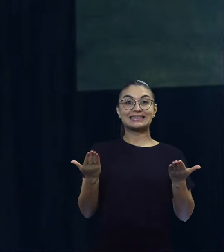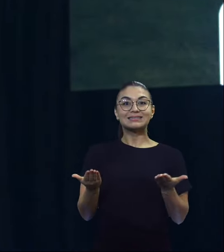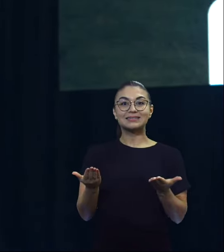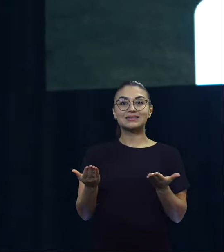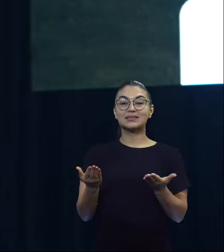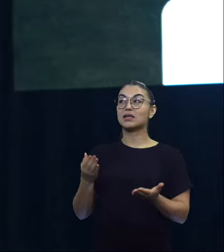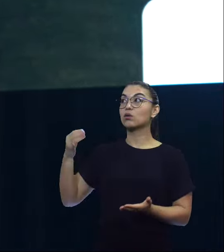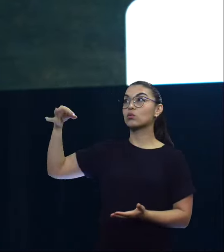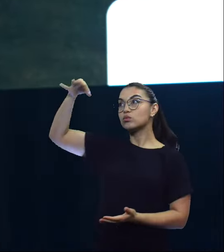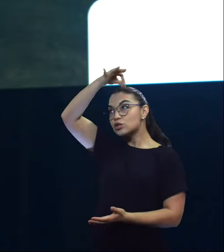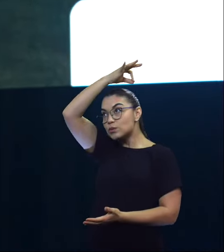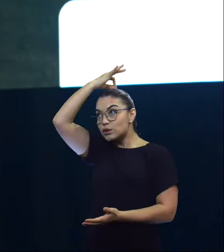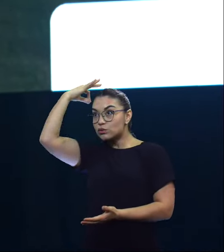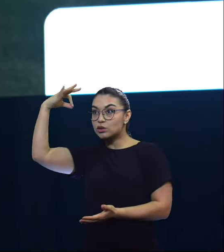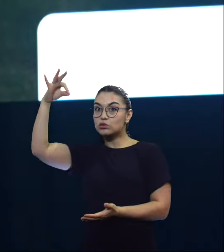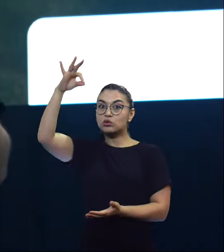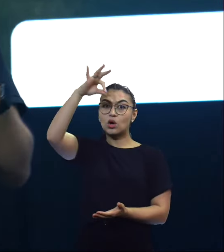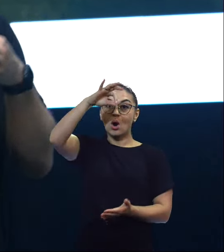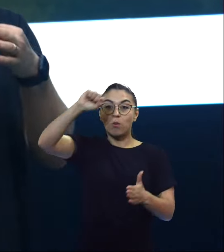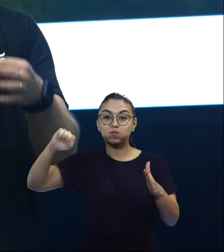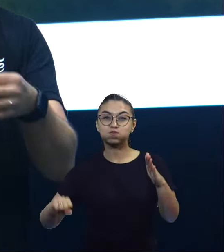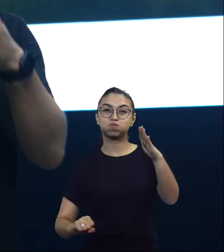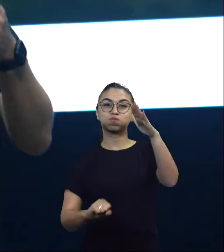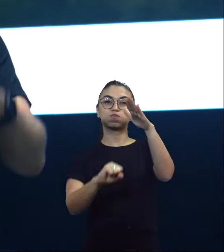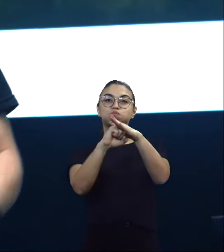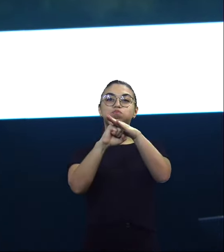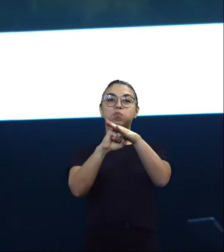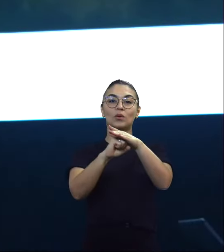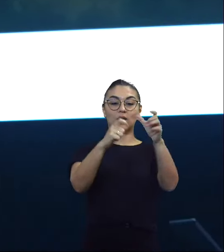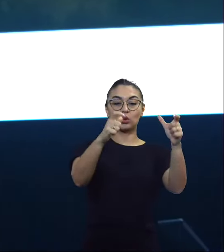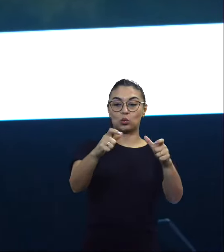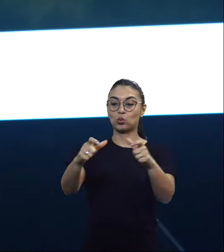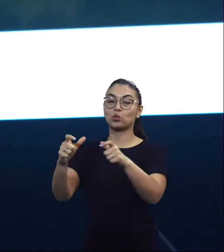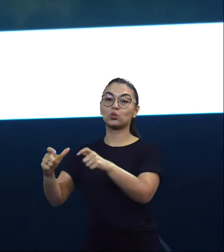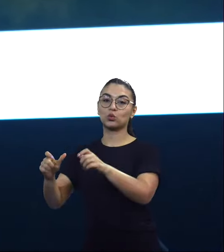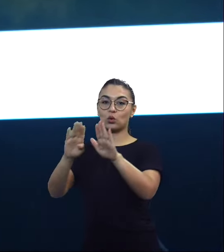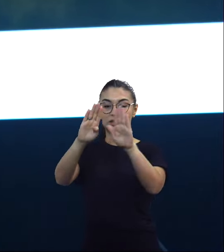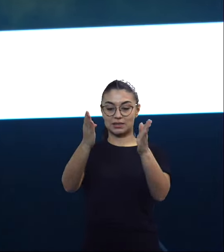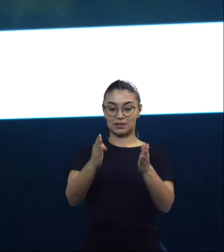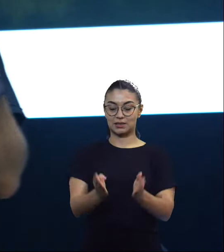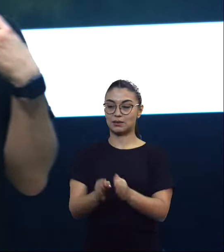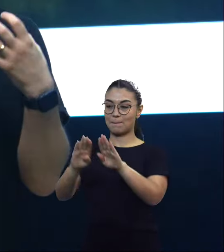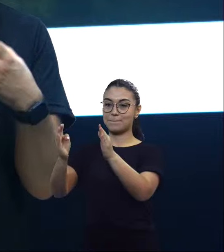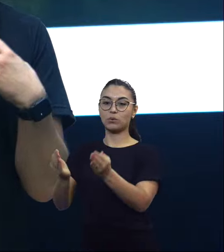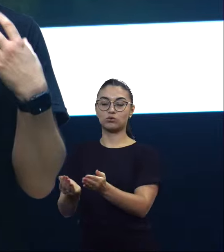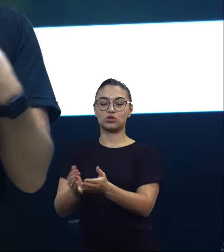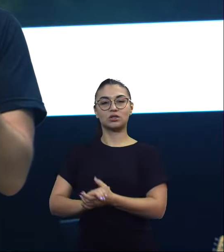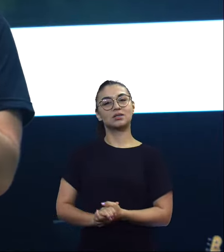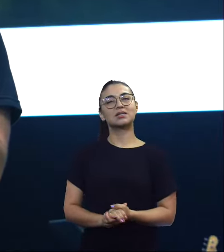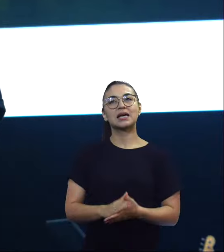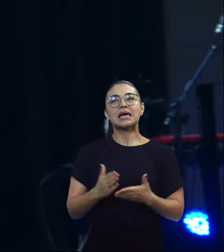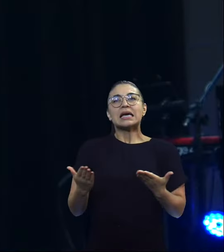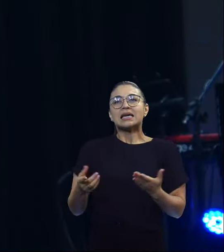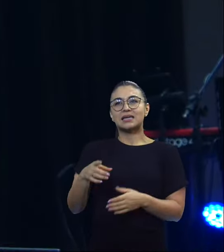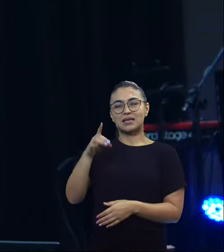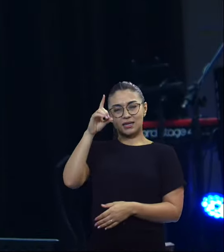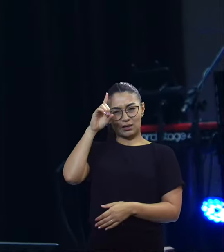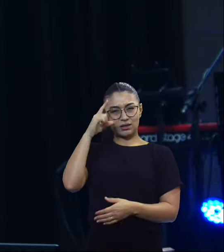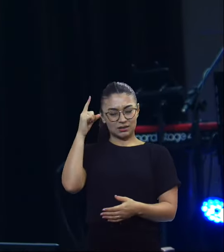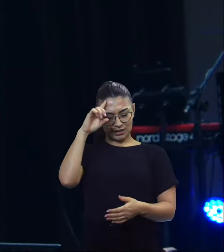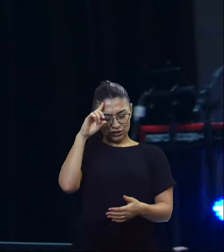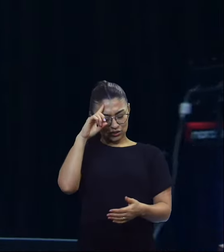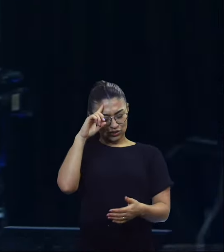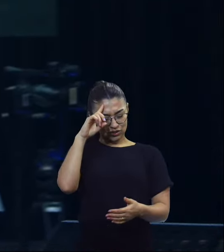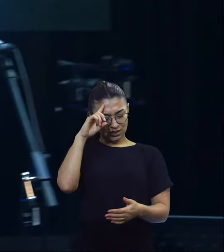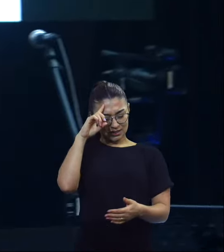um azeite até a última gota onde cabia na última botija. E aquele texto estava muito forte no meu coração naqueles dias. E eu lembro que eu estava